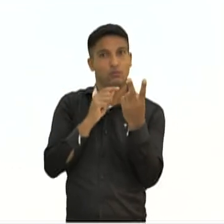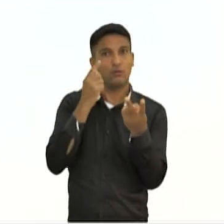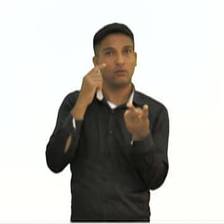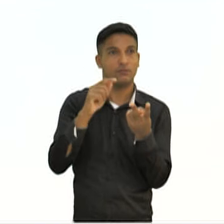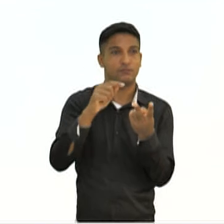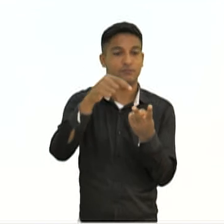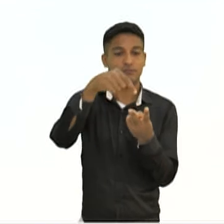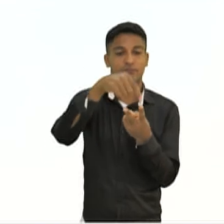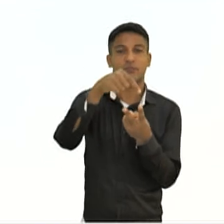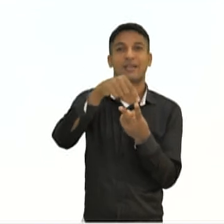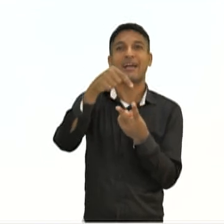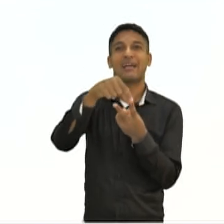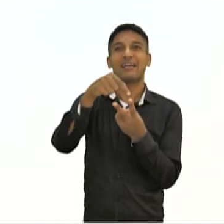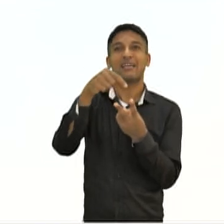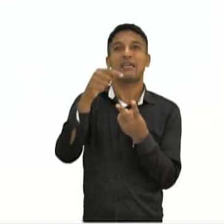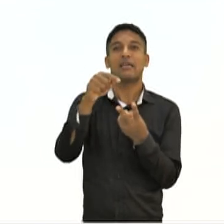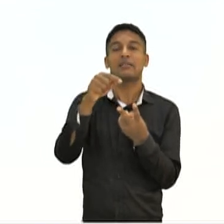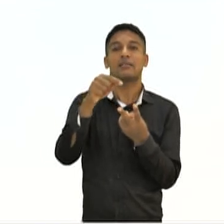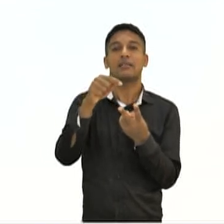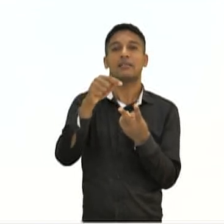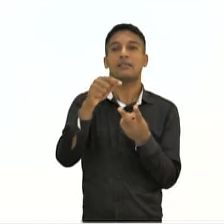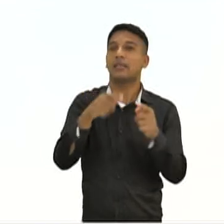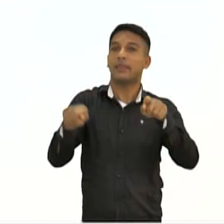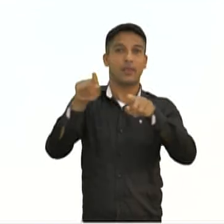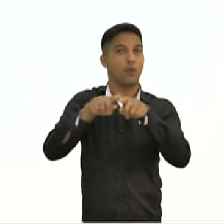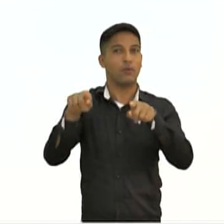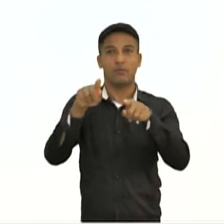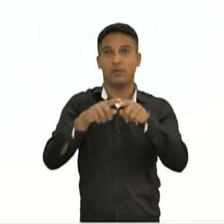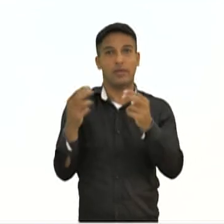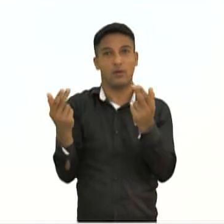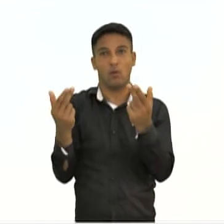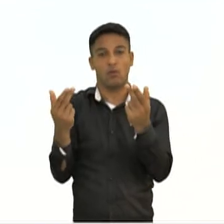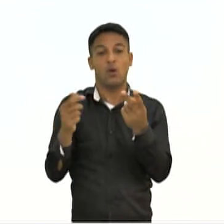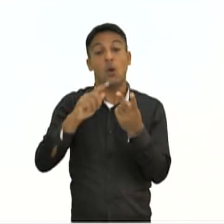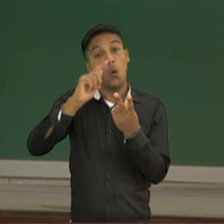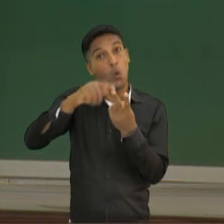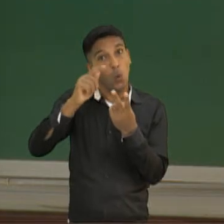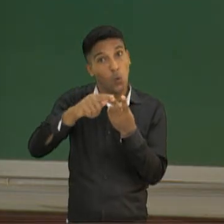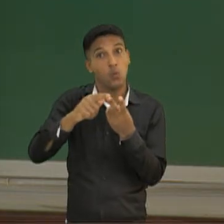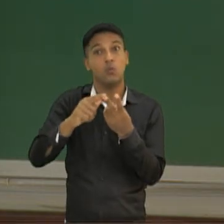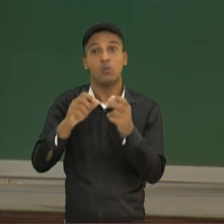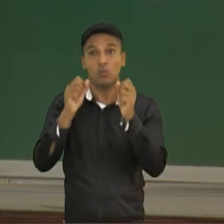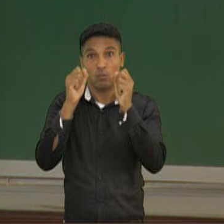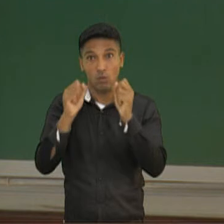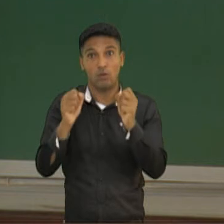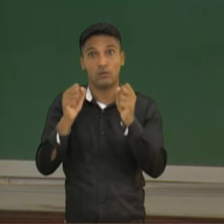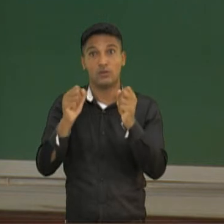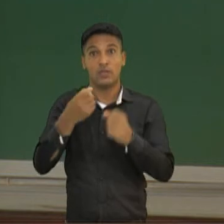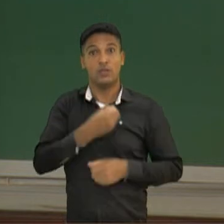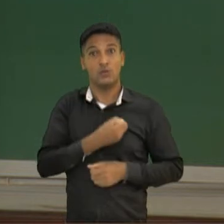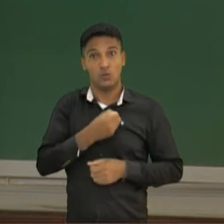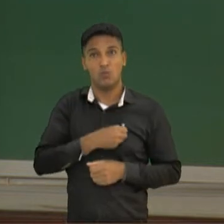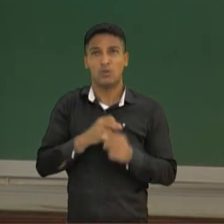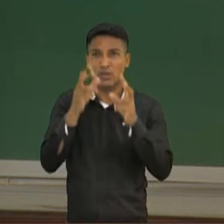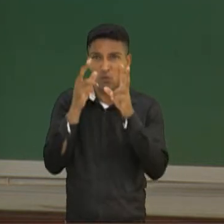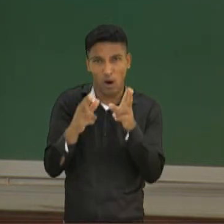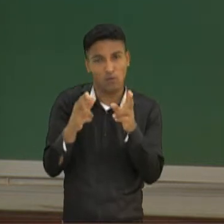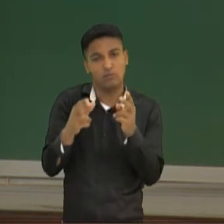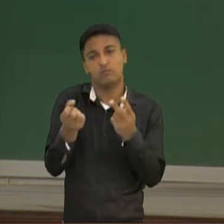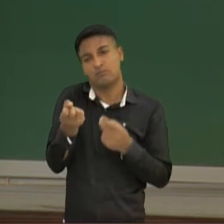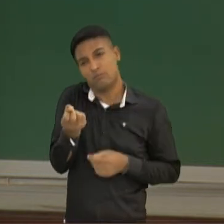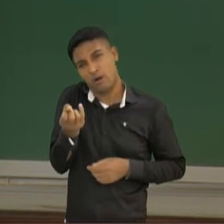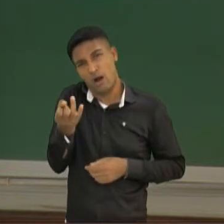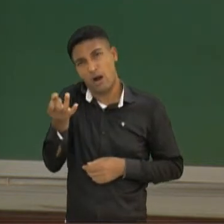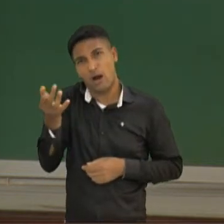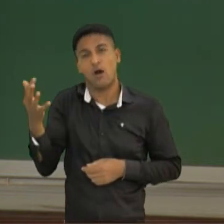ele pode ter períodos de repetição de números. Vamos observar? Olha aqui, ó. 4, 2, 8, 5,